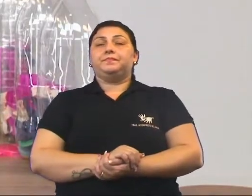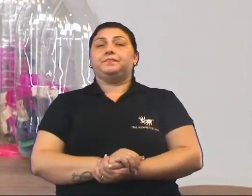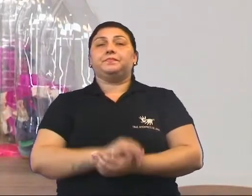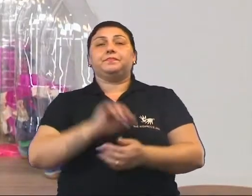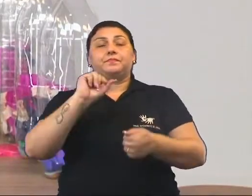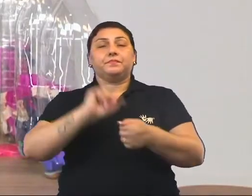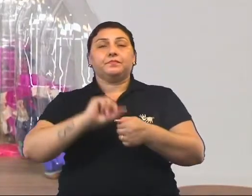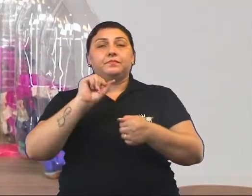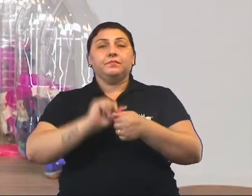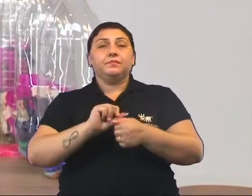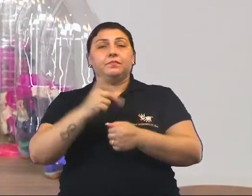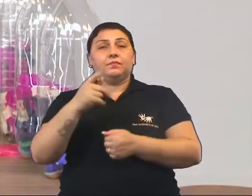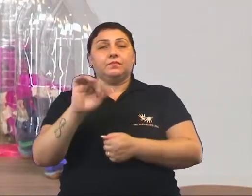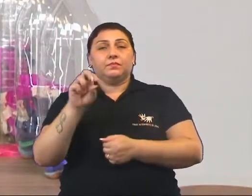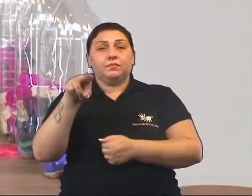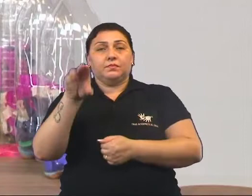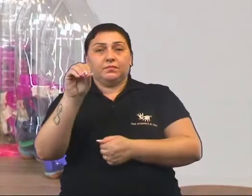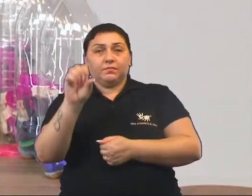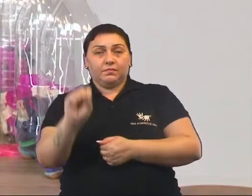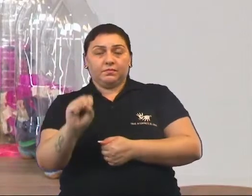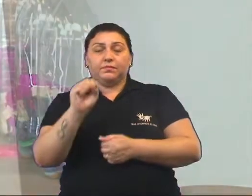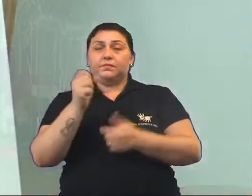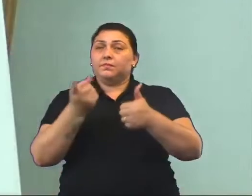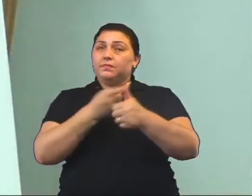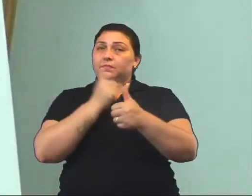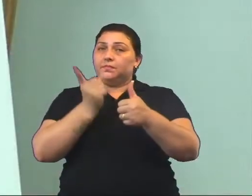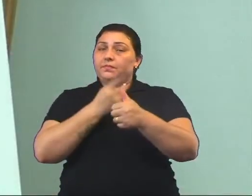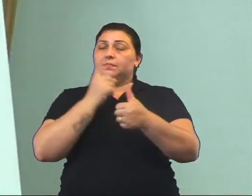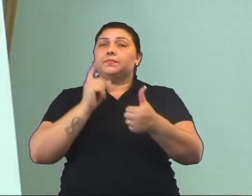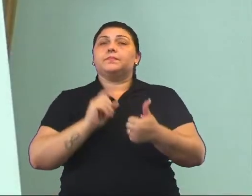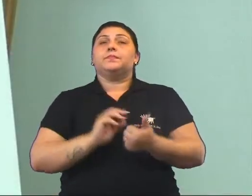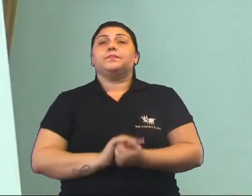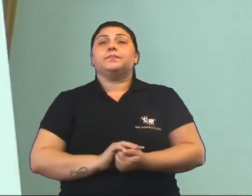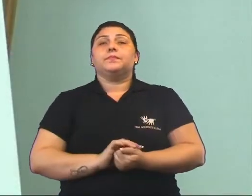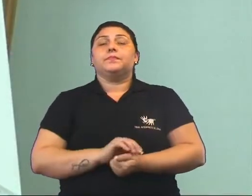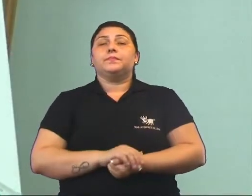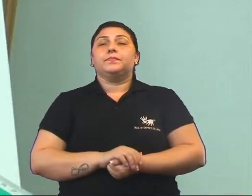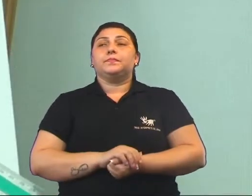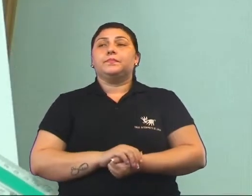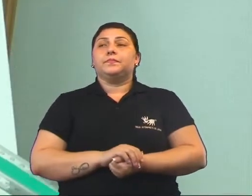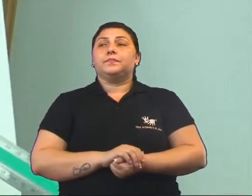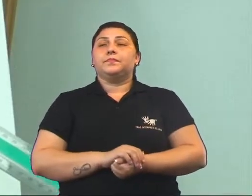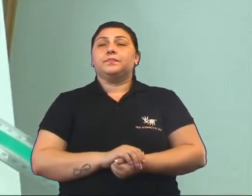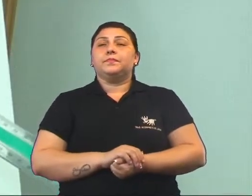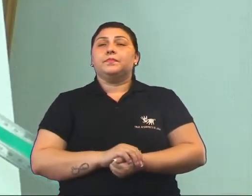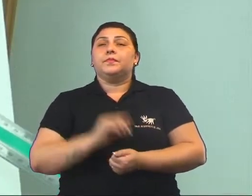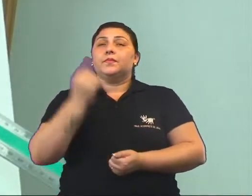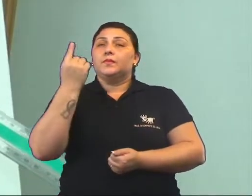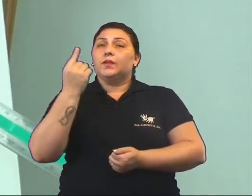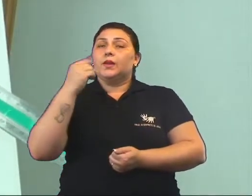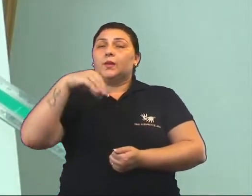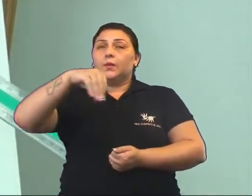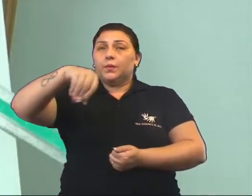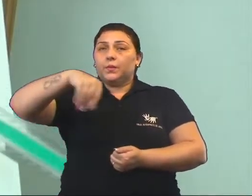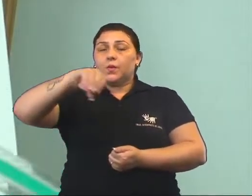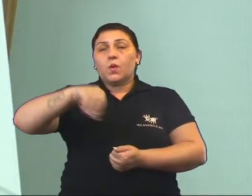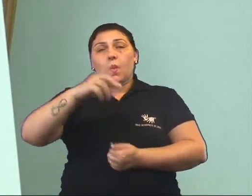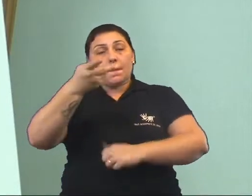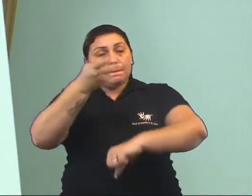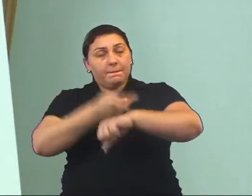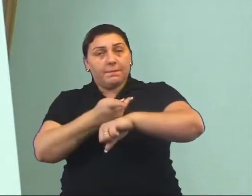Para fazer os pinos, primeiro passo, coloque um pouco de areia